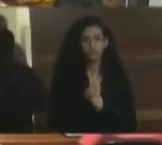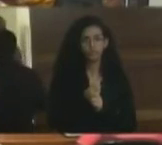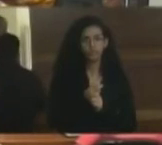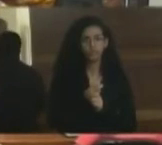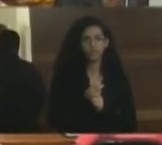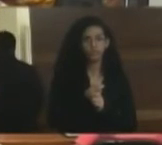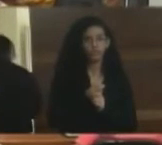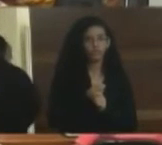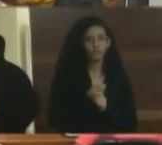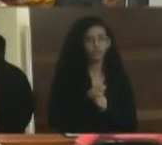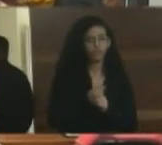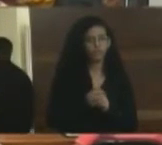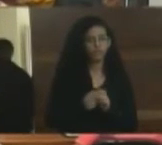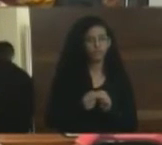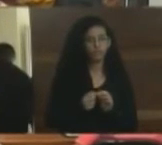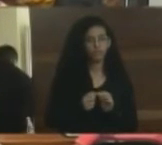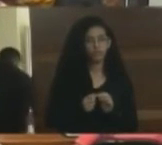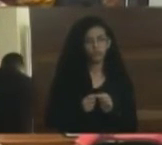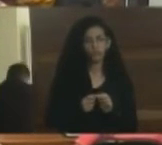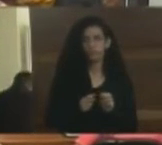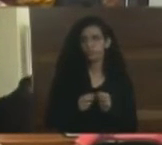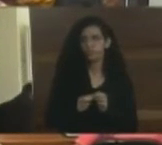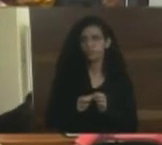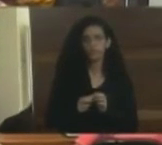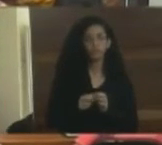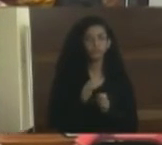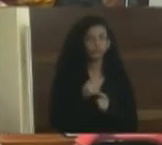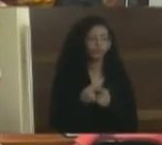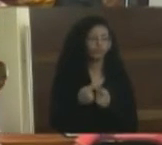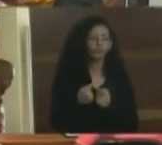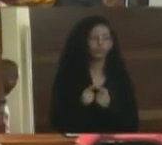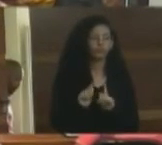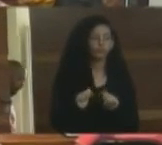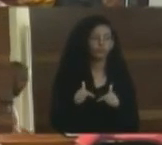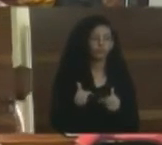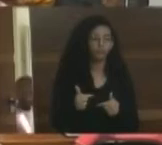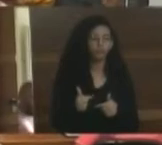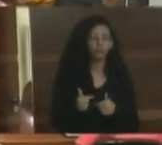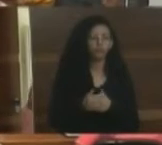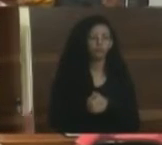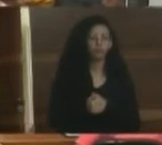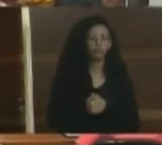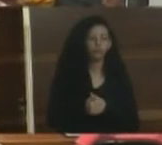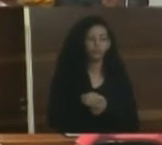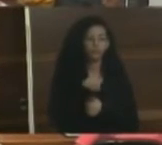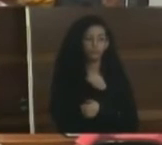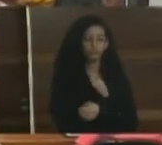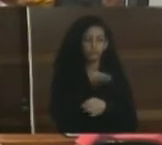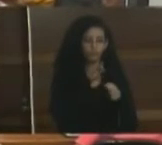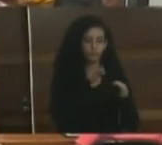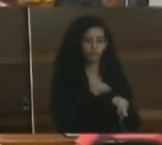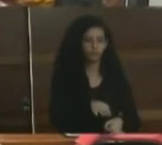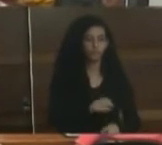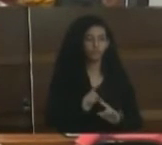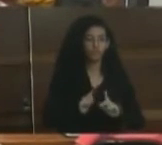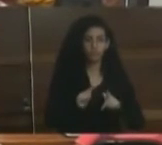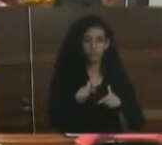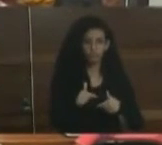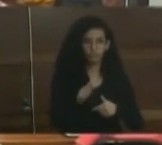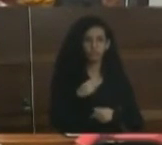banho e tem parte da educação objeto ele dentro do pronunciamento